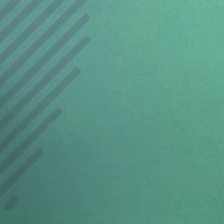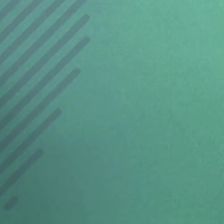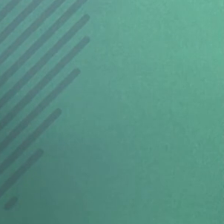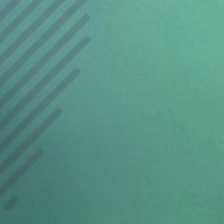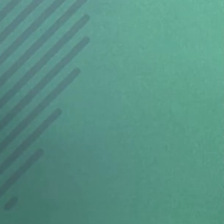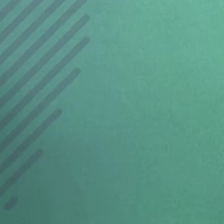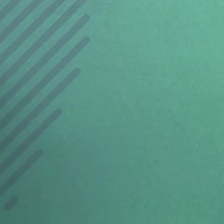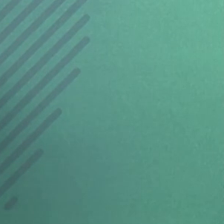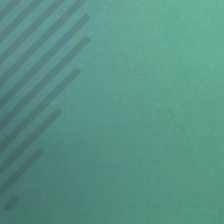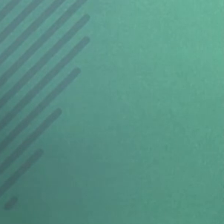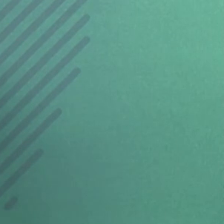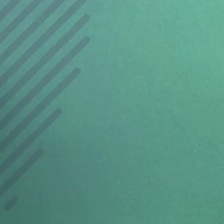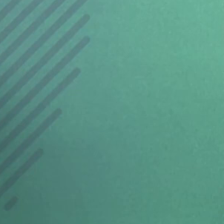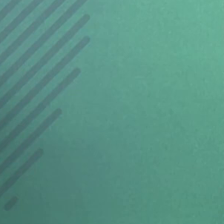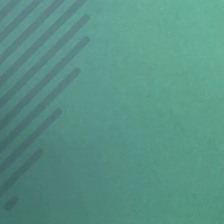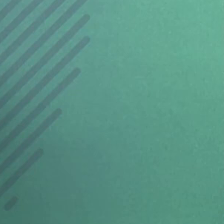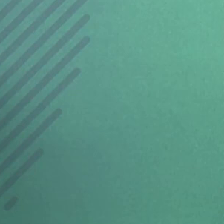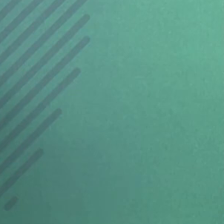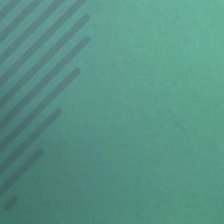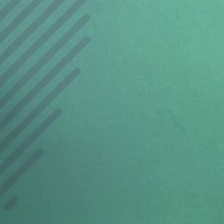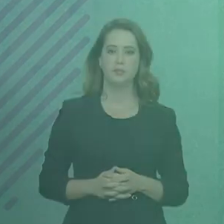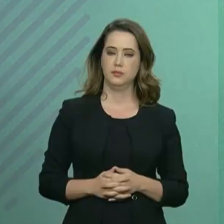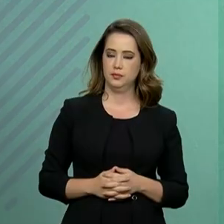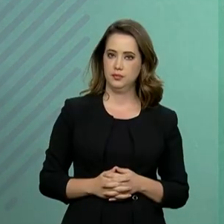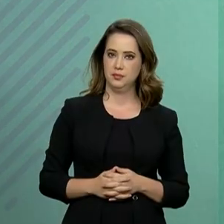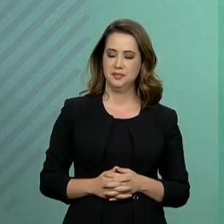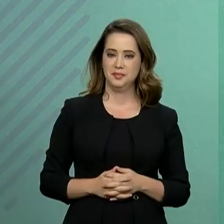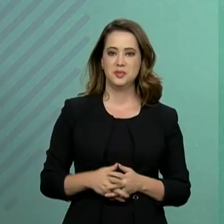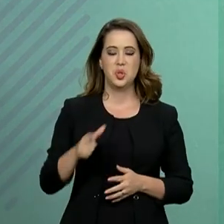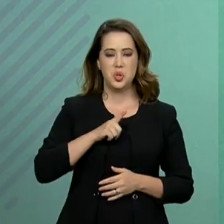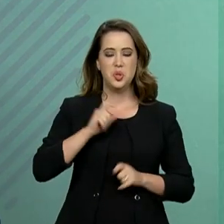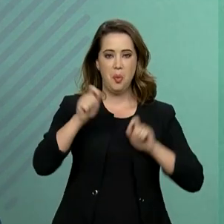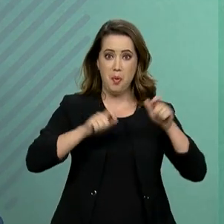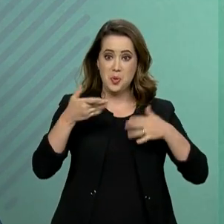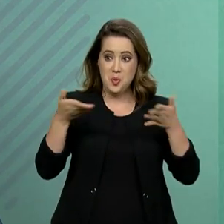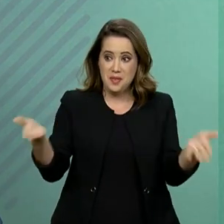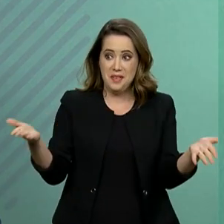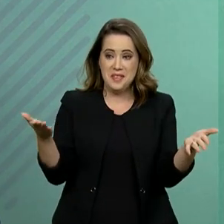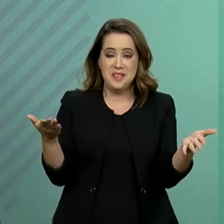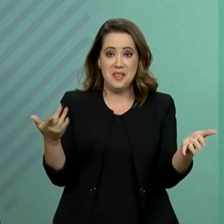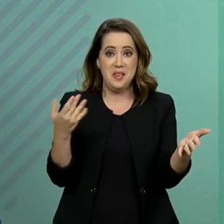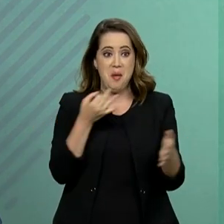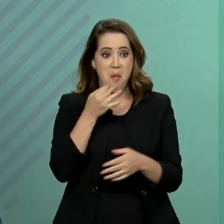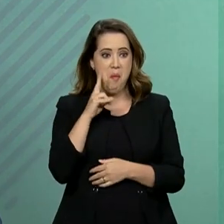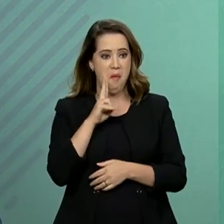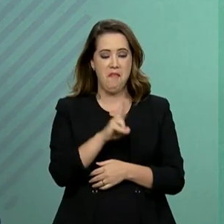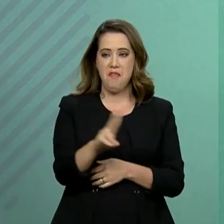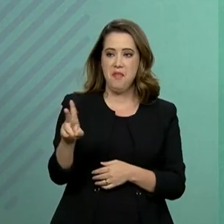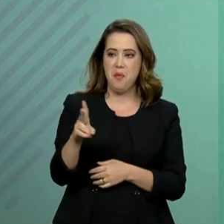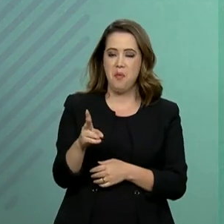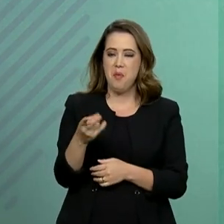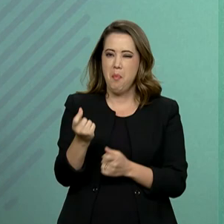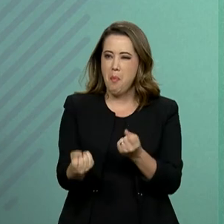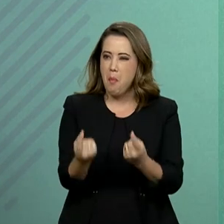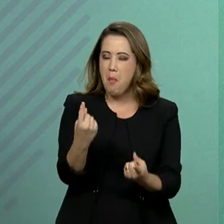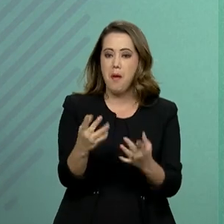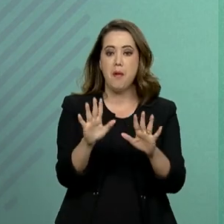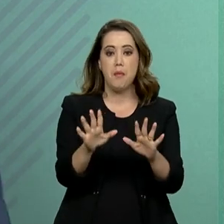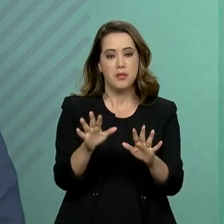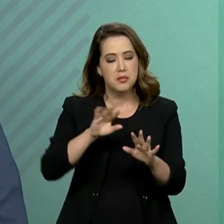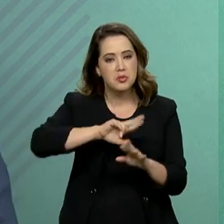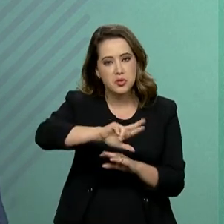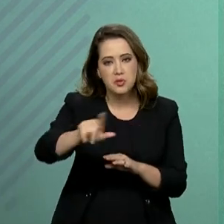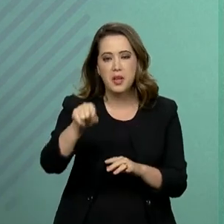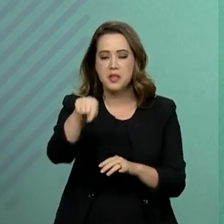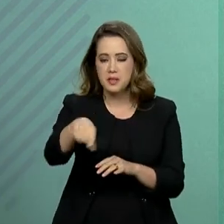até que tem muita gente achei que estavam todos em aragarças aí barra do garça lá também e tem o futebol